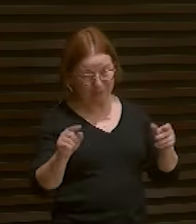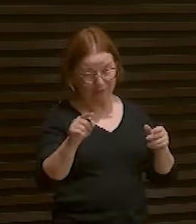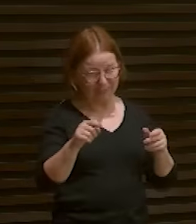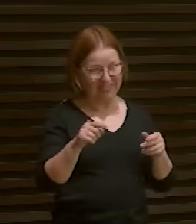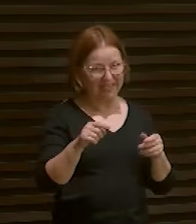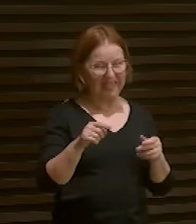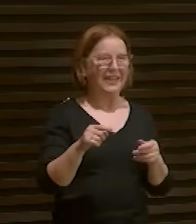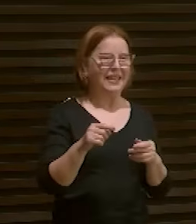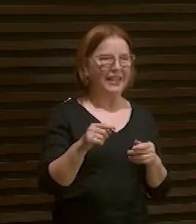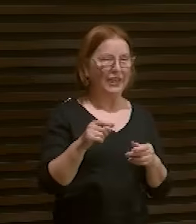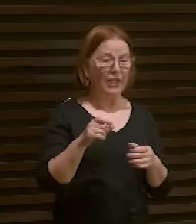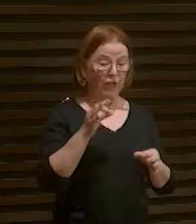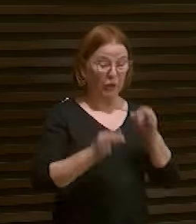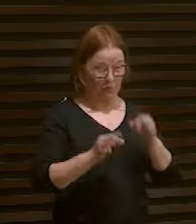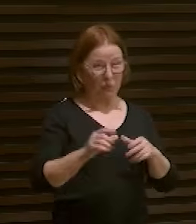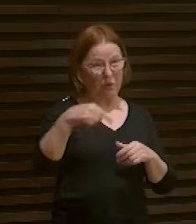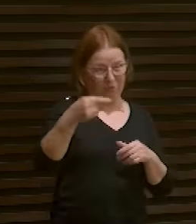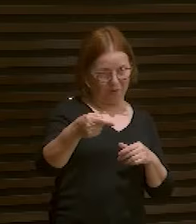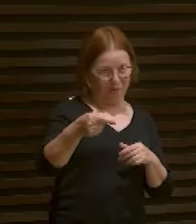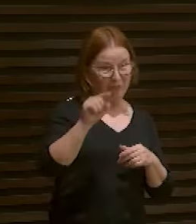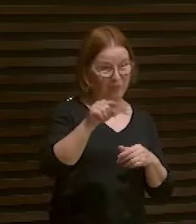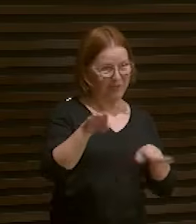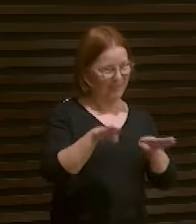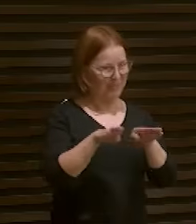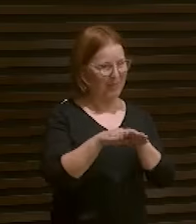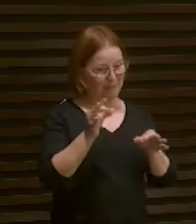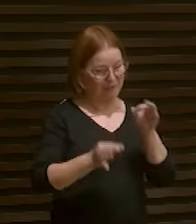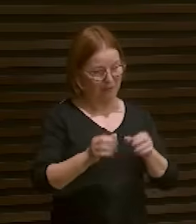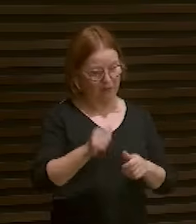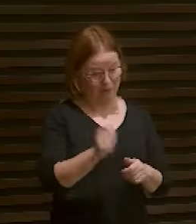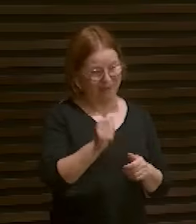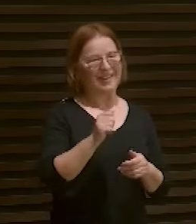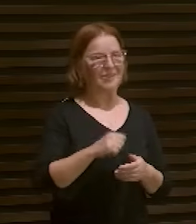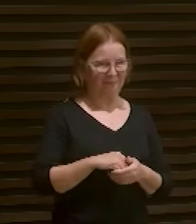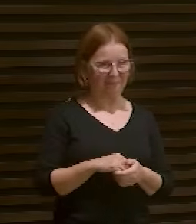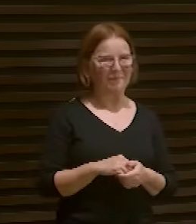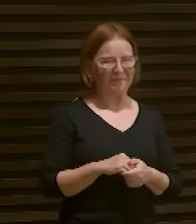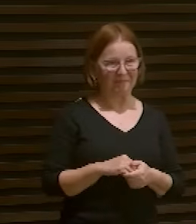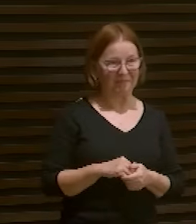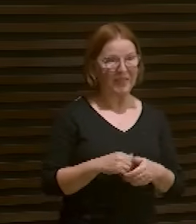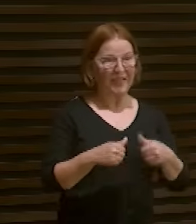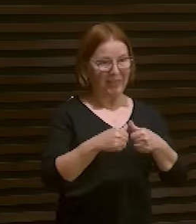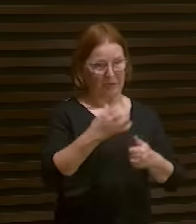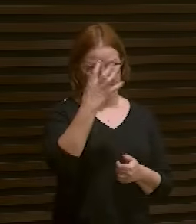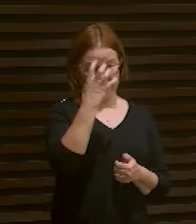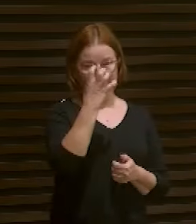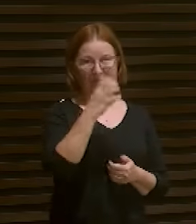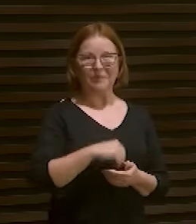Isso é muito sério, meus irmãos. Isso é muito, mas muito sério.